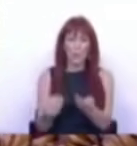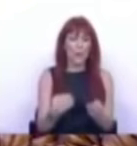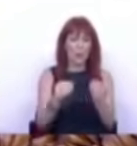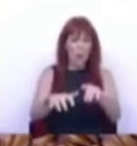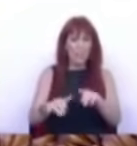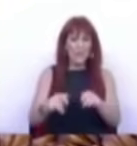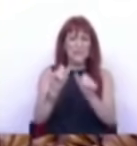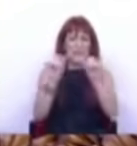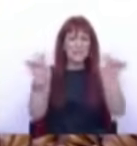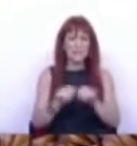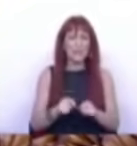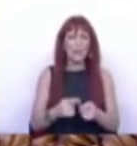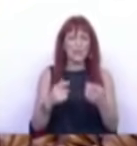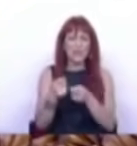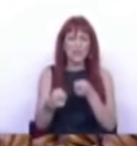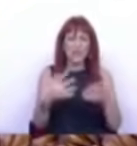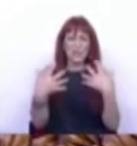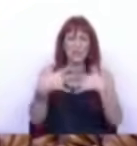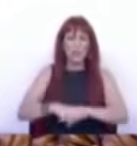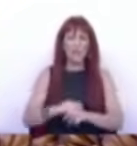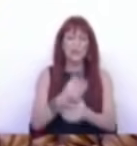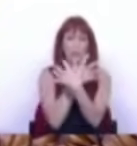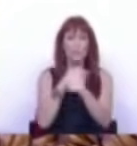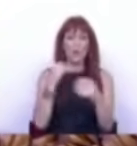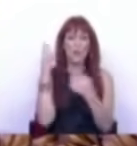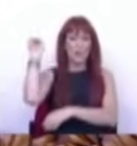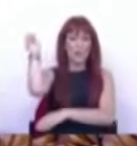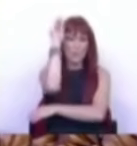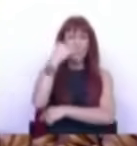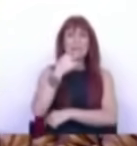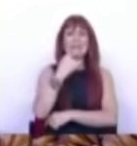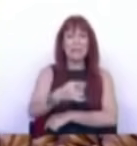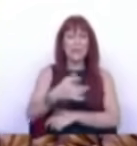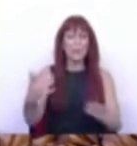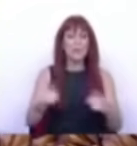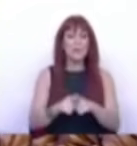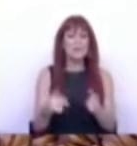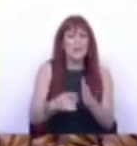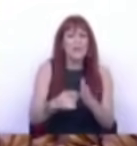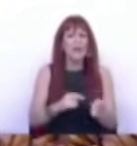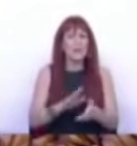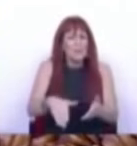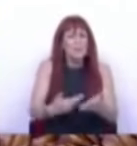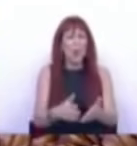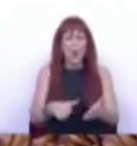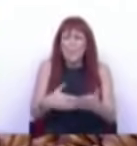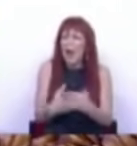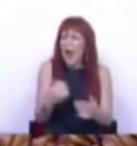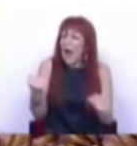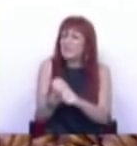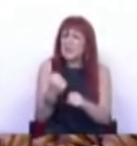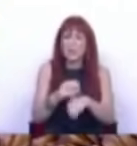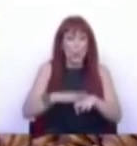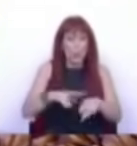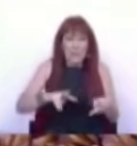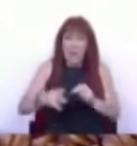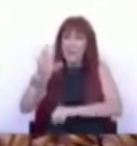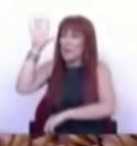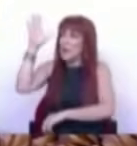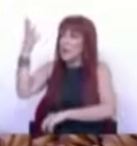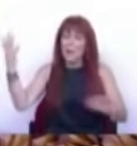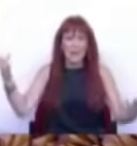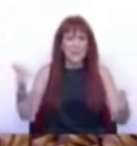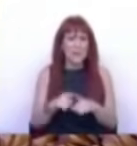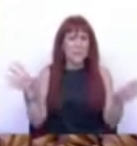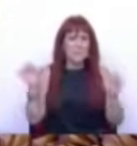sobre o sistema de gestão integrada de fogos rurais, onde afirma mesmo que a falta de propostas de ação sobre as alterações climáticas